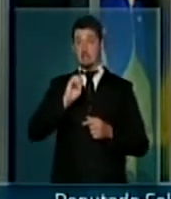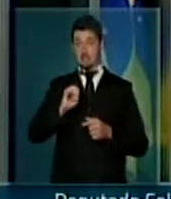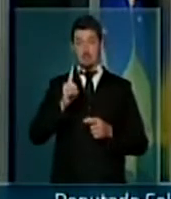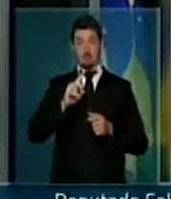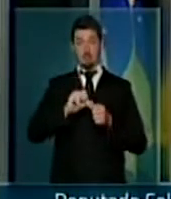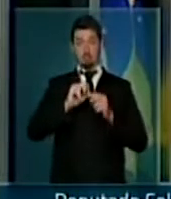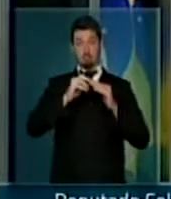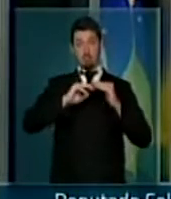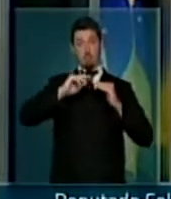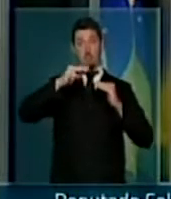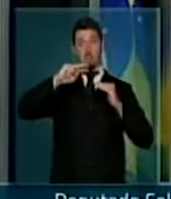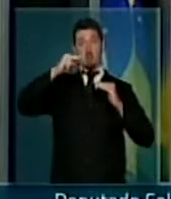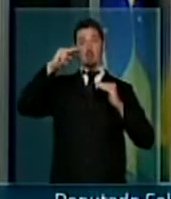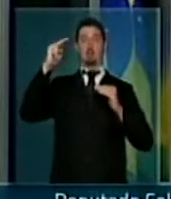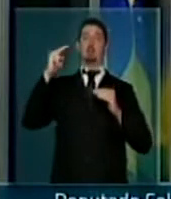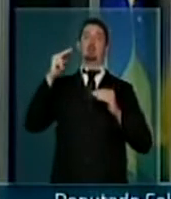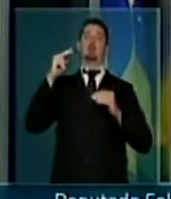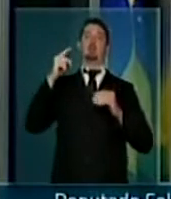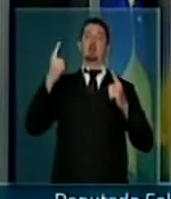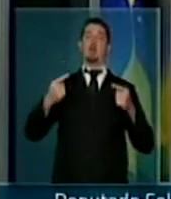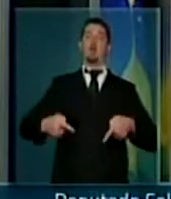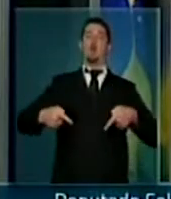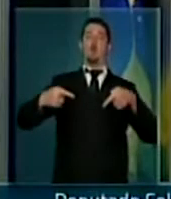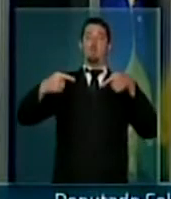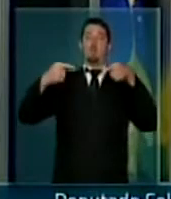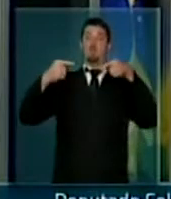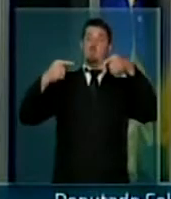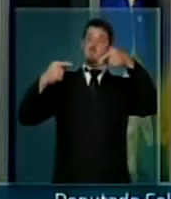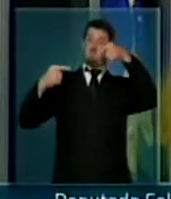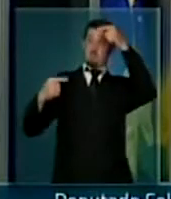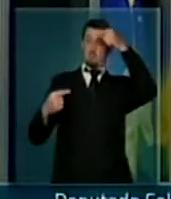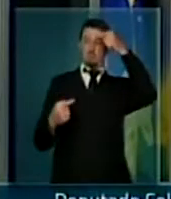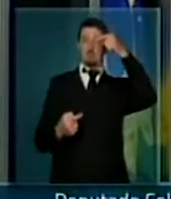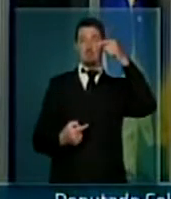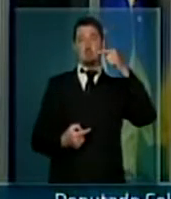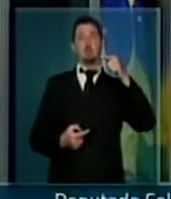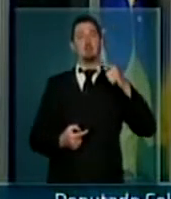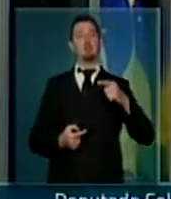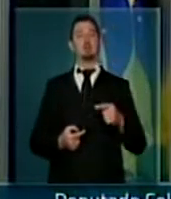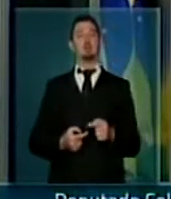subir no ranking de competitividade, onde ocupa o modesto